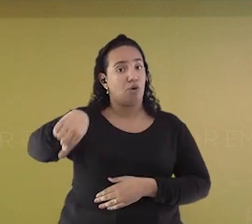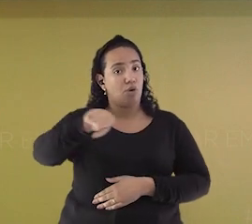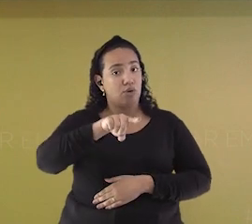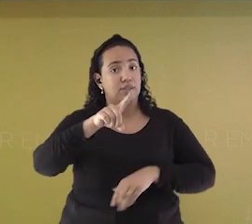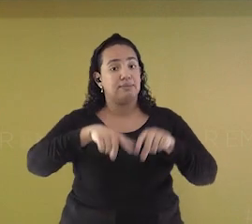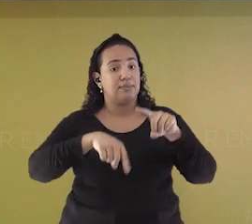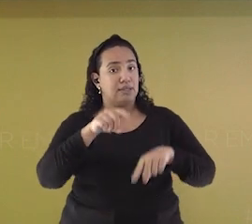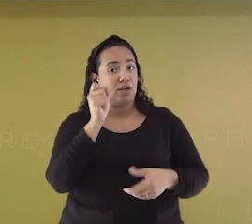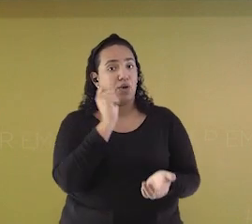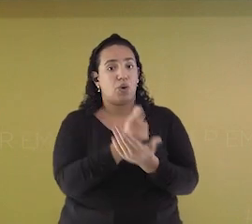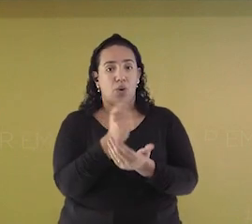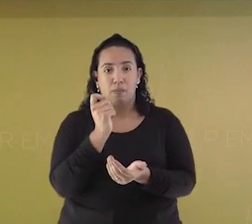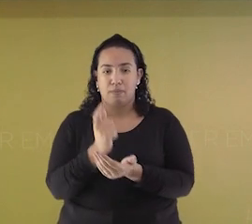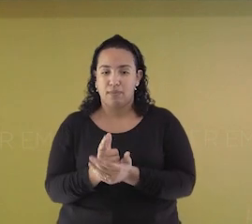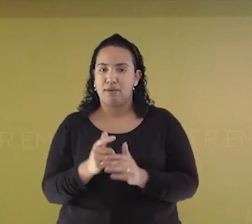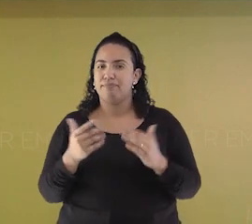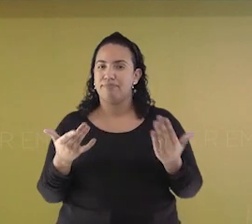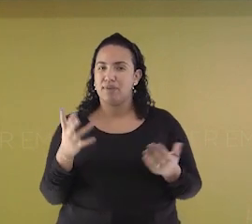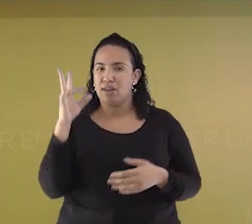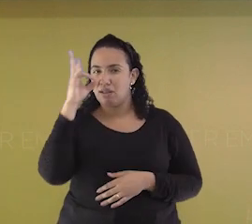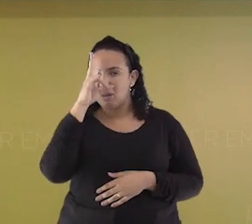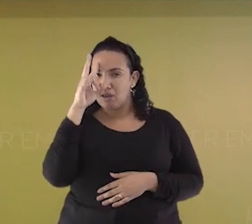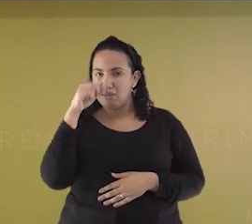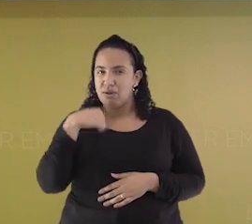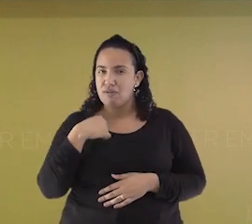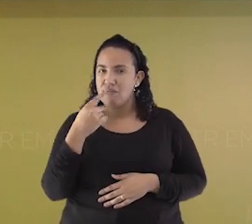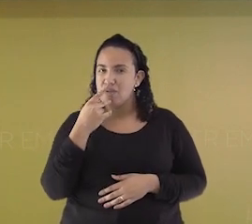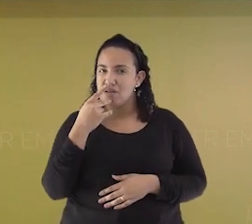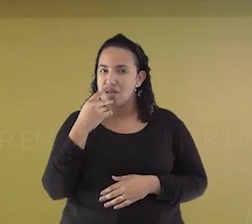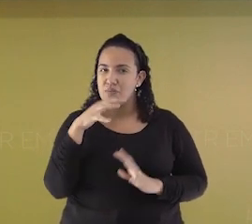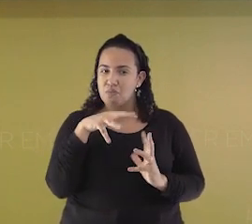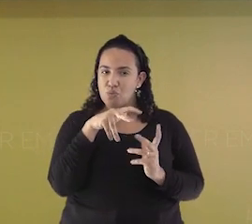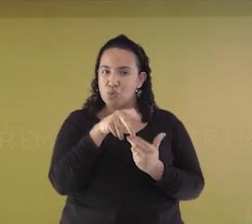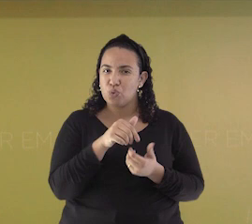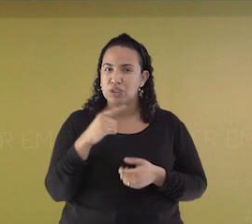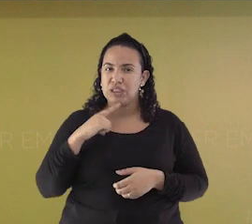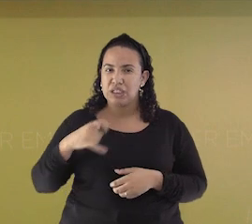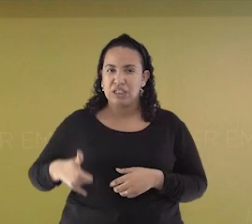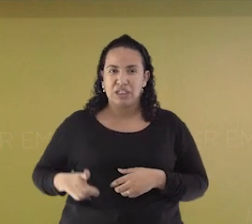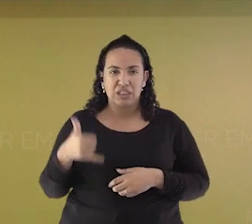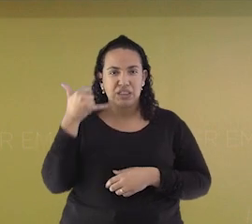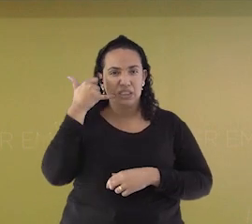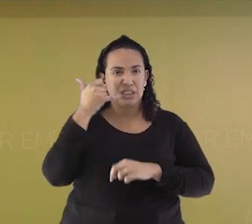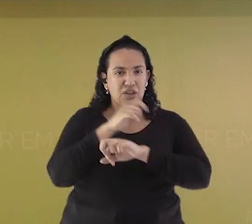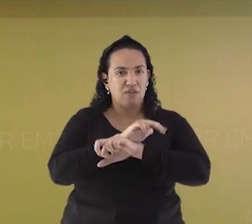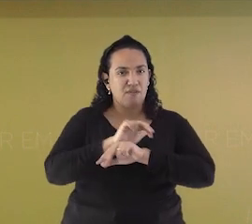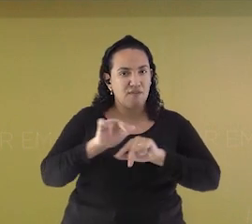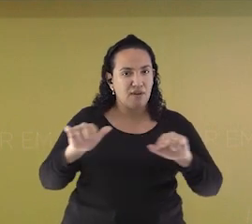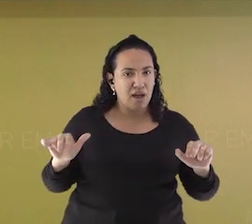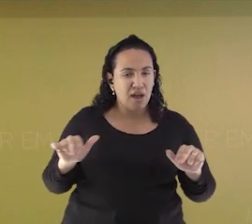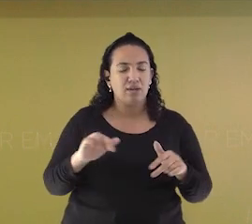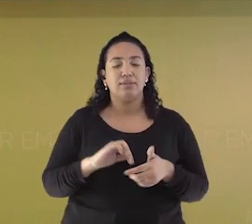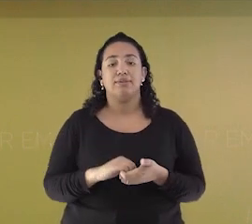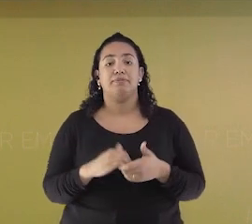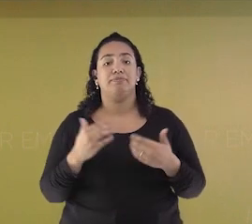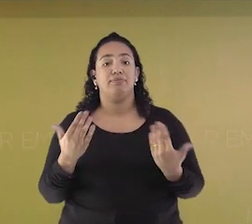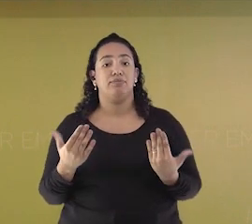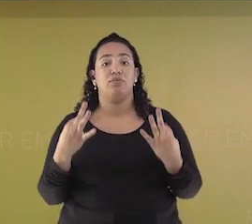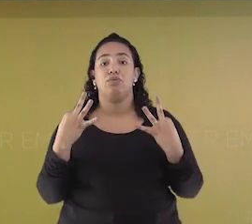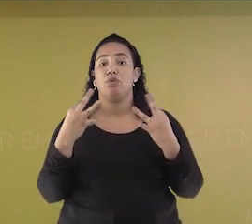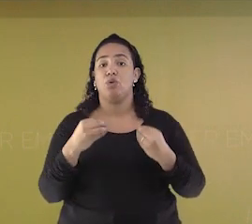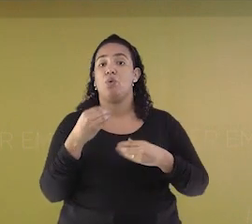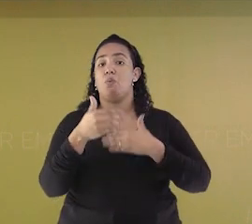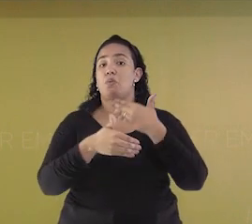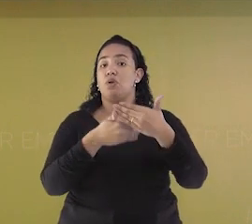consumo. E lembra quando eu falei sobre o tanto de celulares no mundo? Você já pensou em todo o processo envolvido